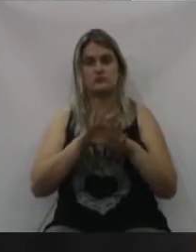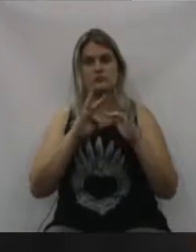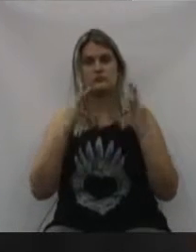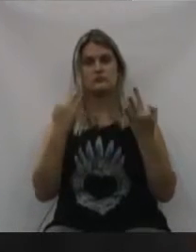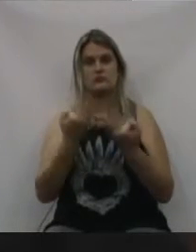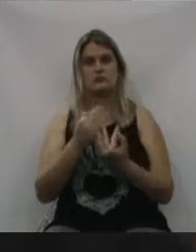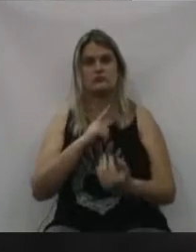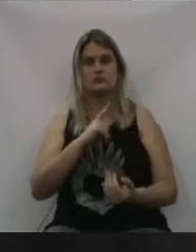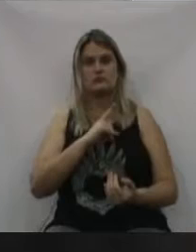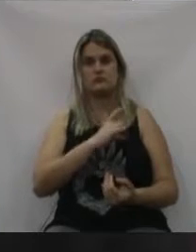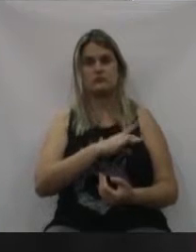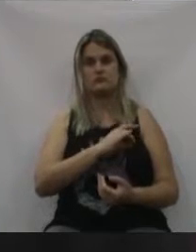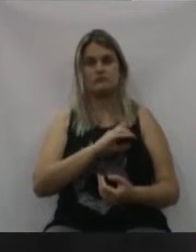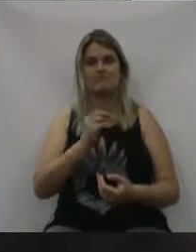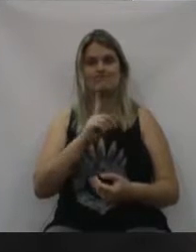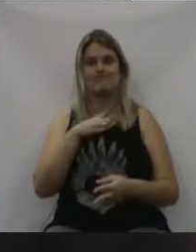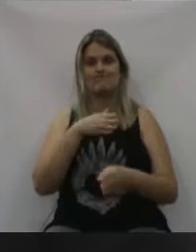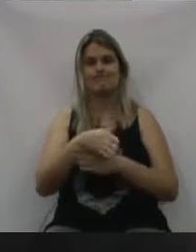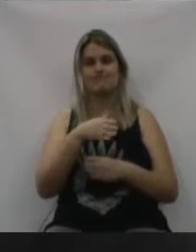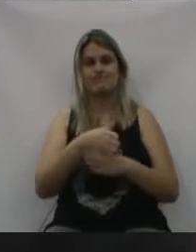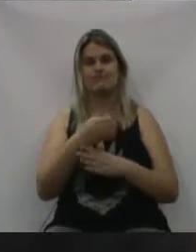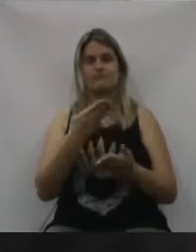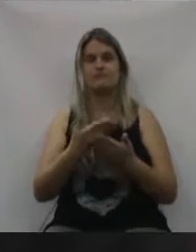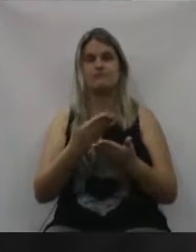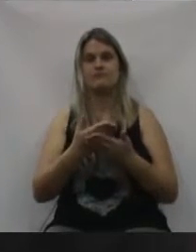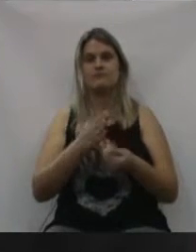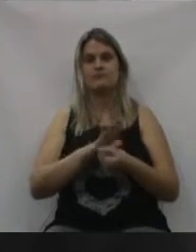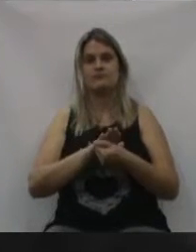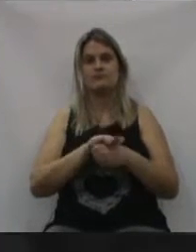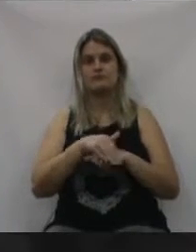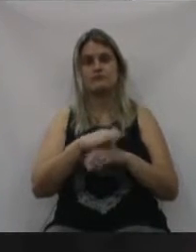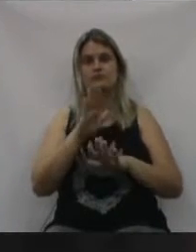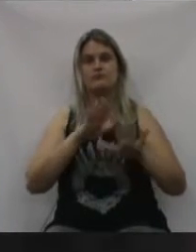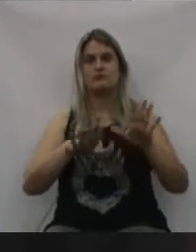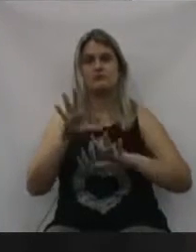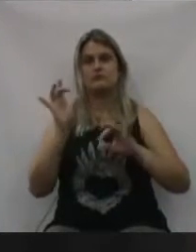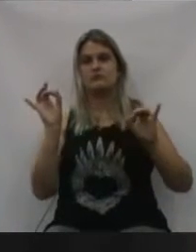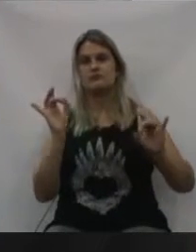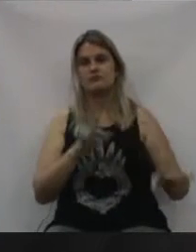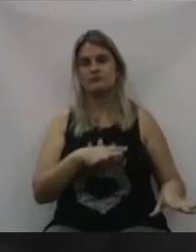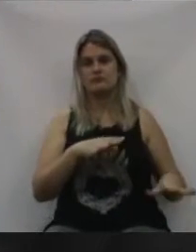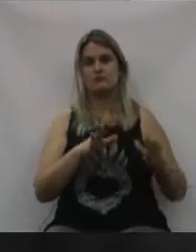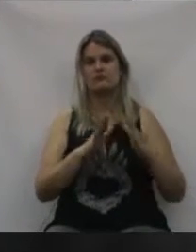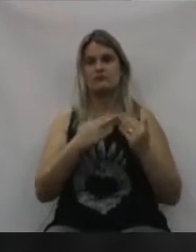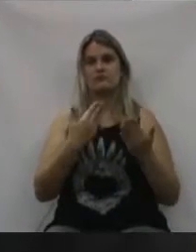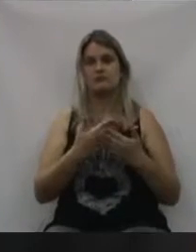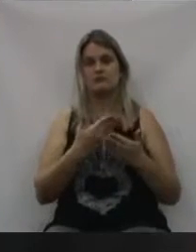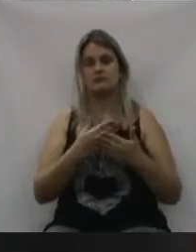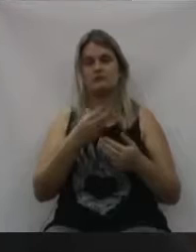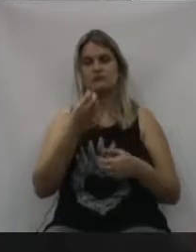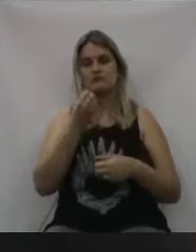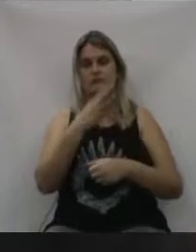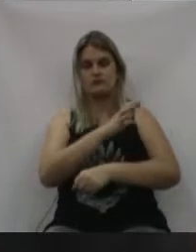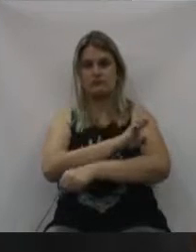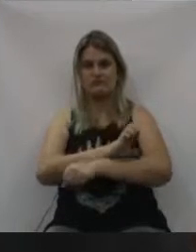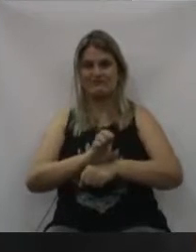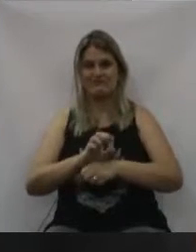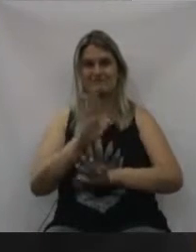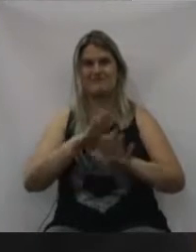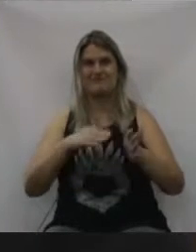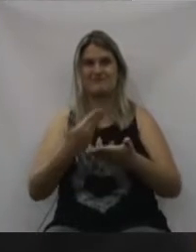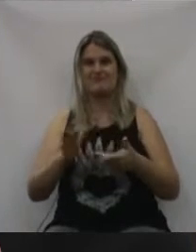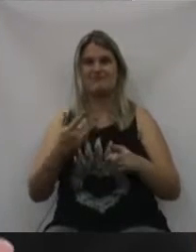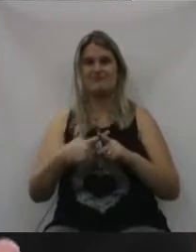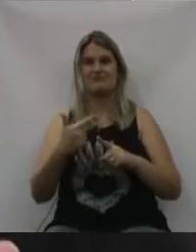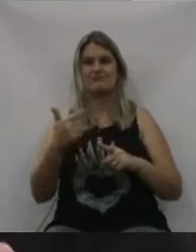a família fica com medo e ele acaba não indo estudar à noite e deixa de ter oportunidade de um bom estágio de um bom emprego